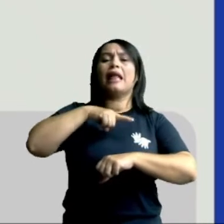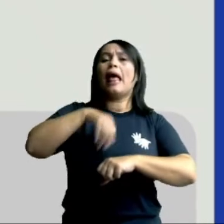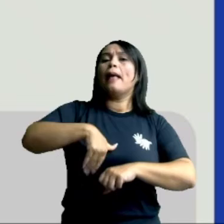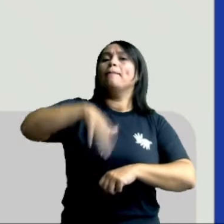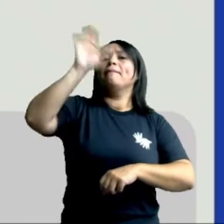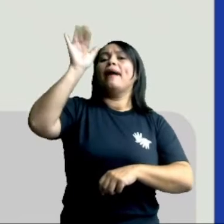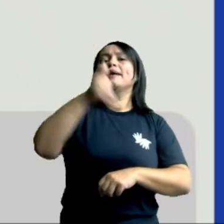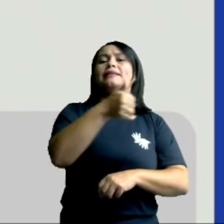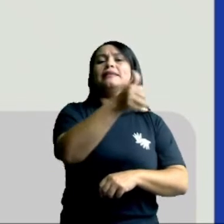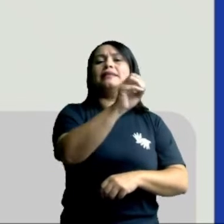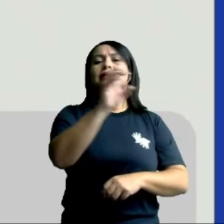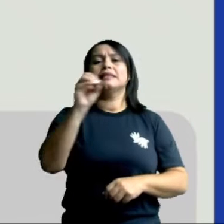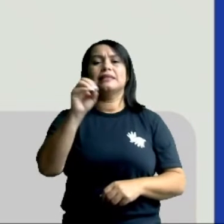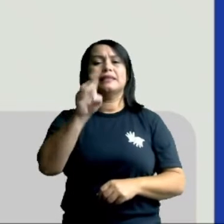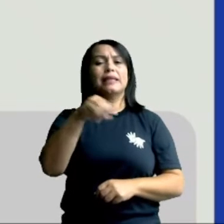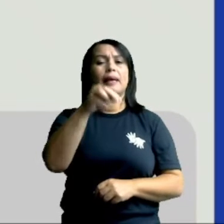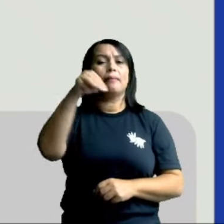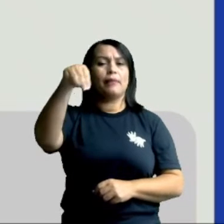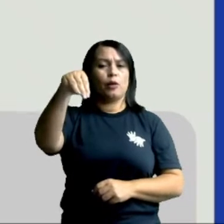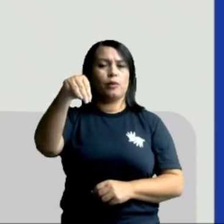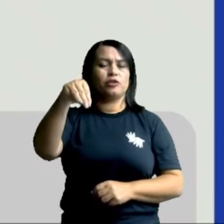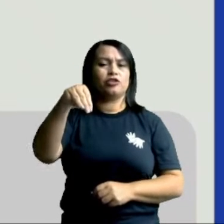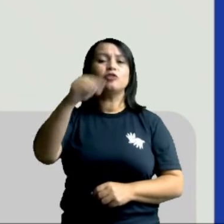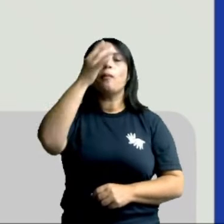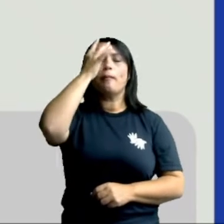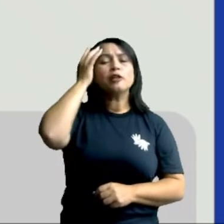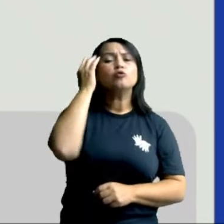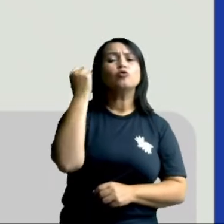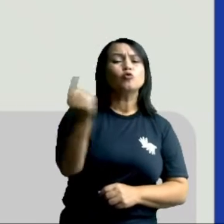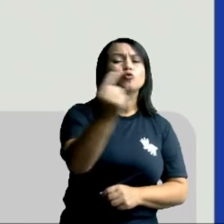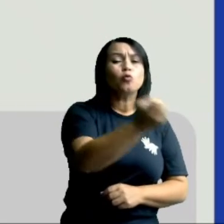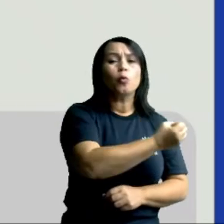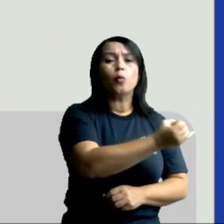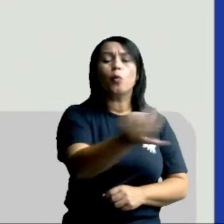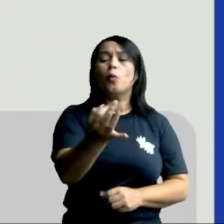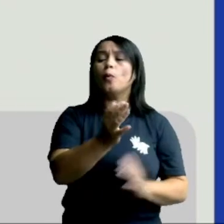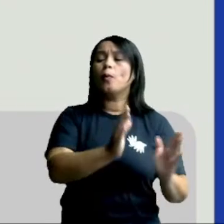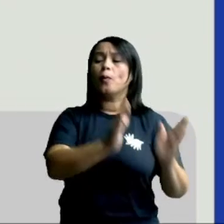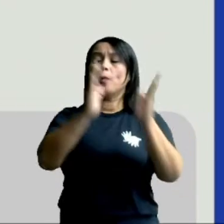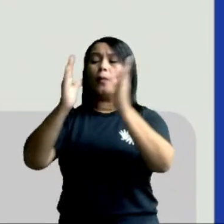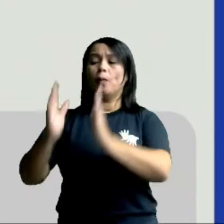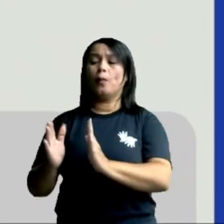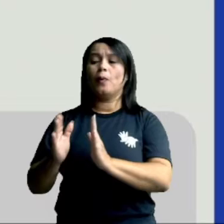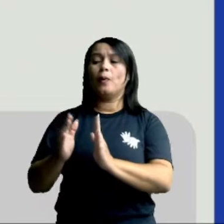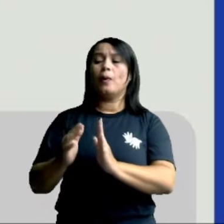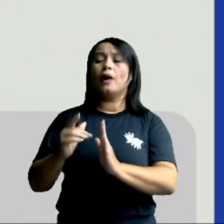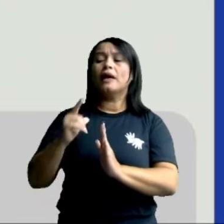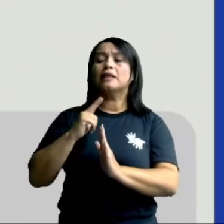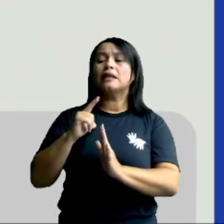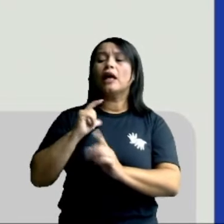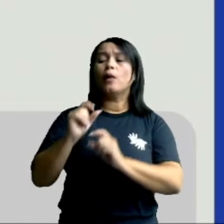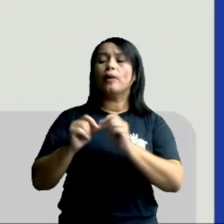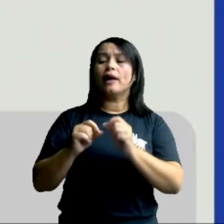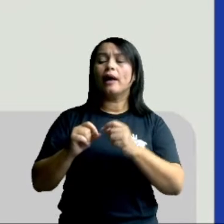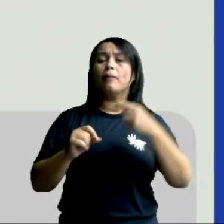100 milhões de habitantes, ok? E aqui tem do lado, né, primeira, segunda,